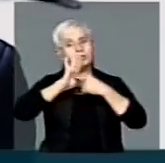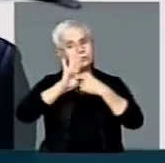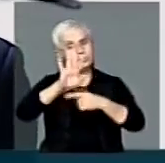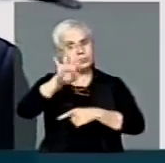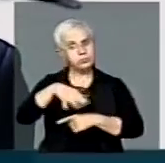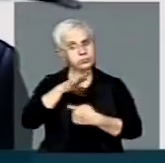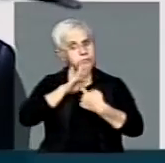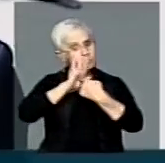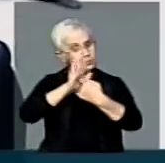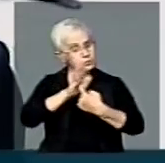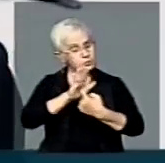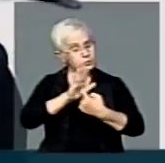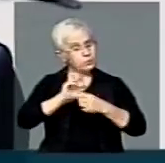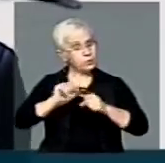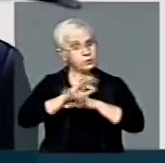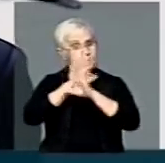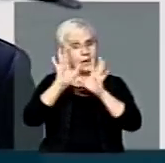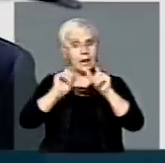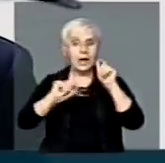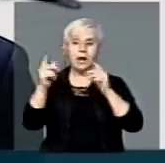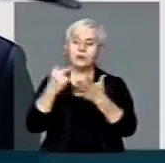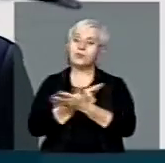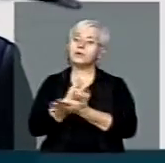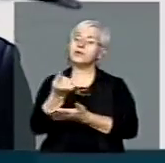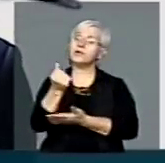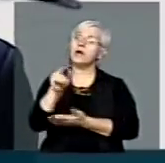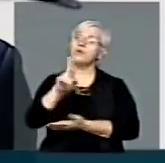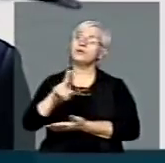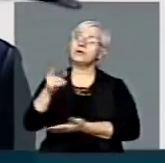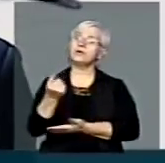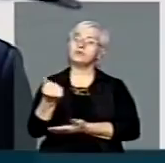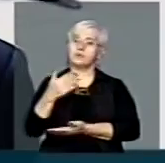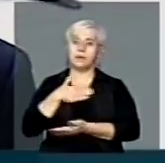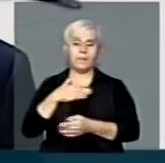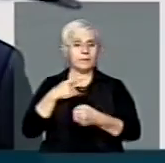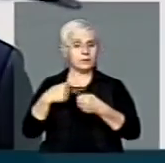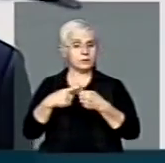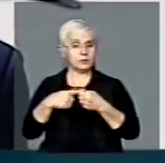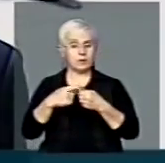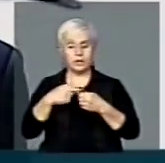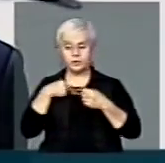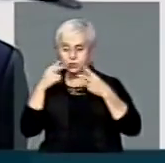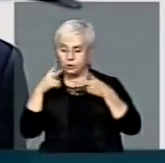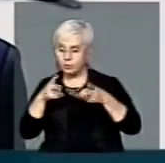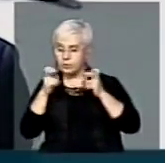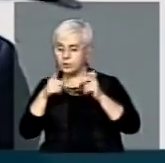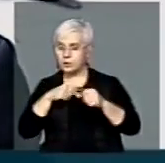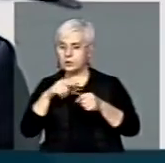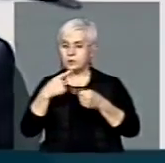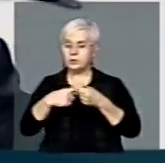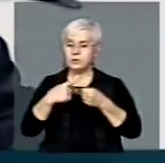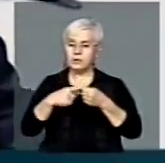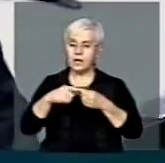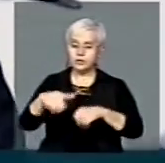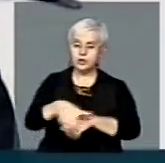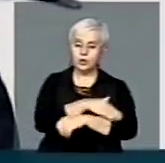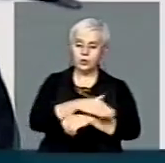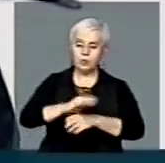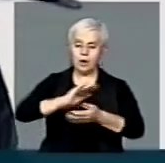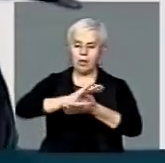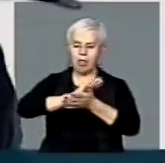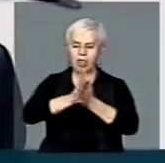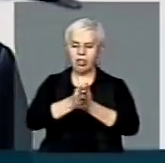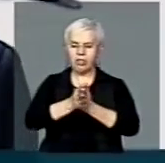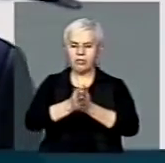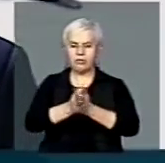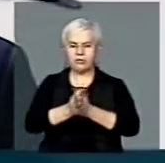contas, serem transparentes. O que a gente verifica na minha cidade são cidades esburacadas. A gente imagina que no lugar do prefeito